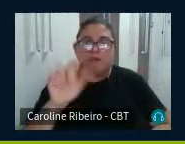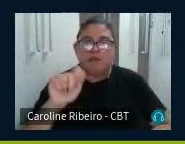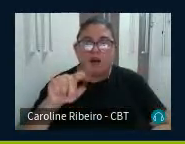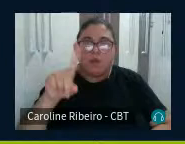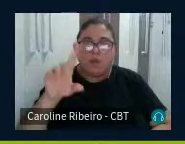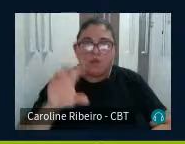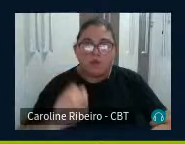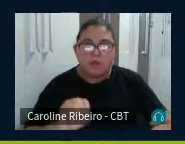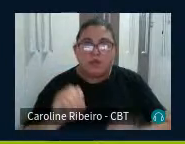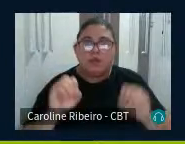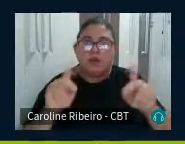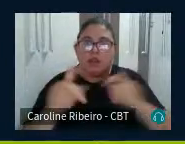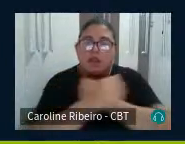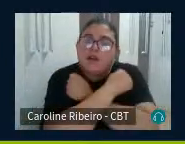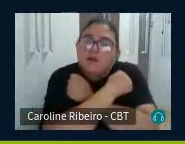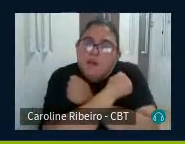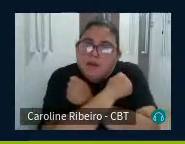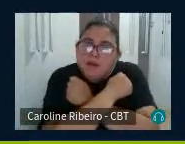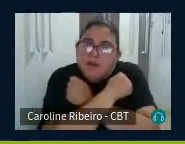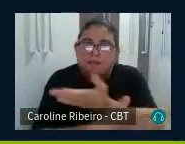vocês. Abraço a todos.